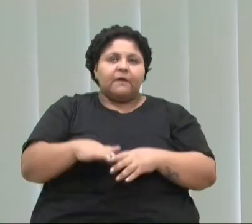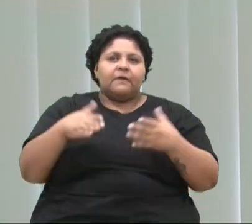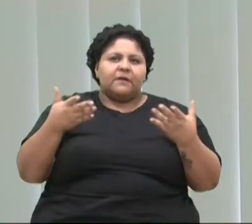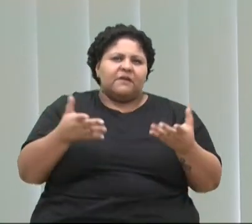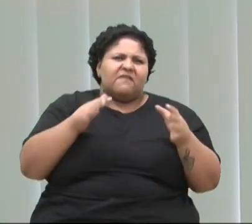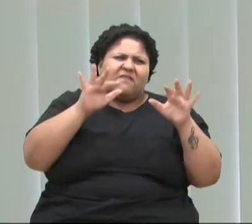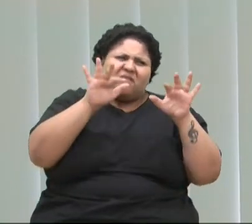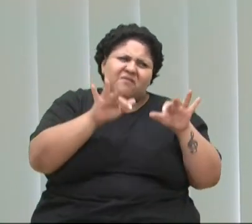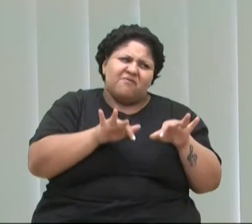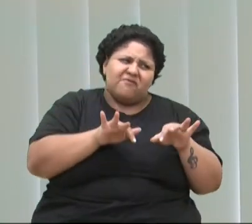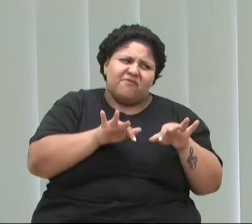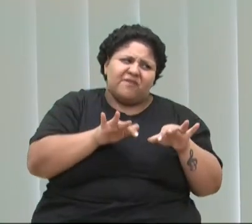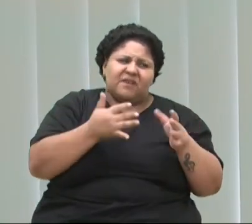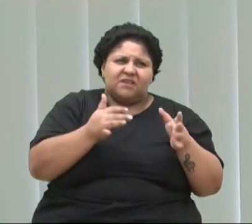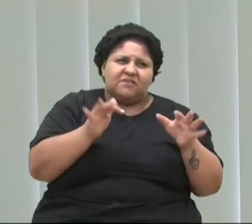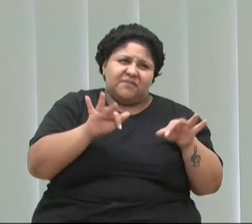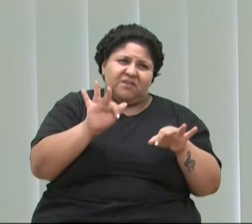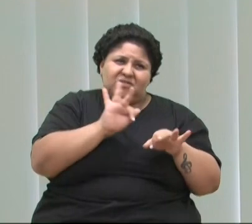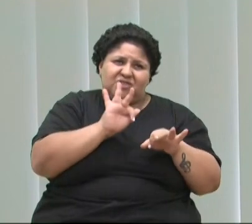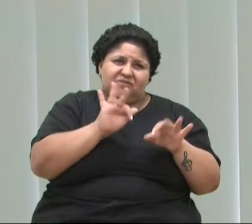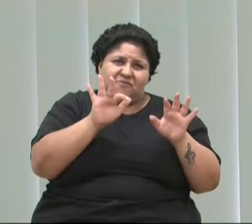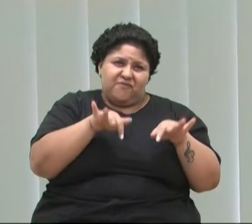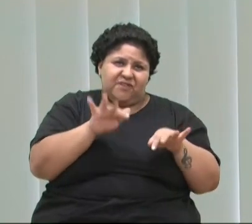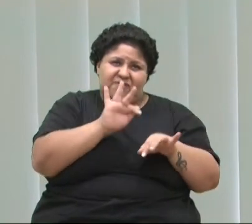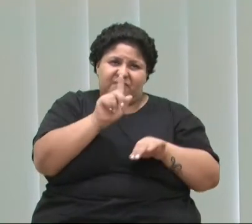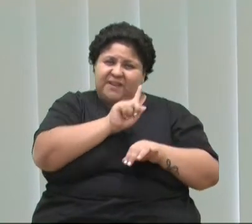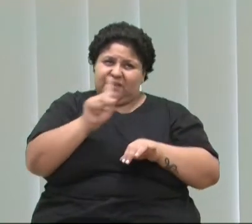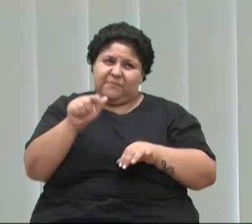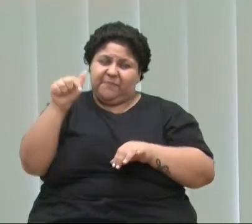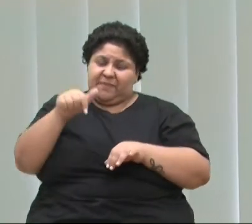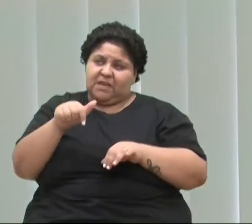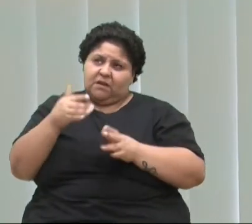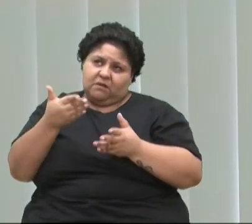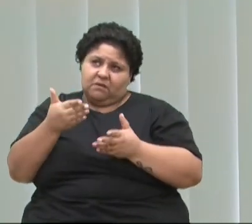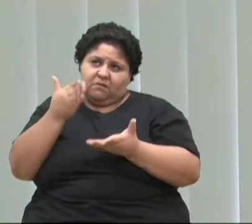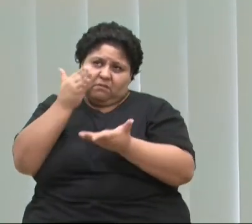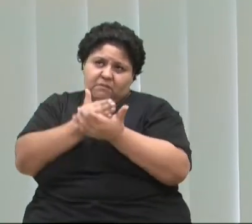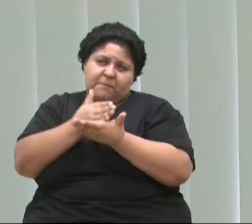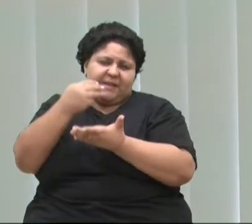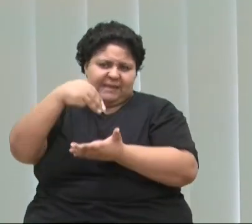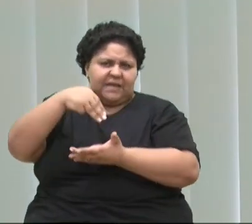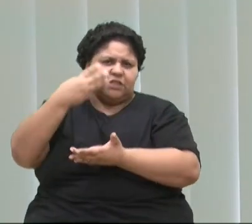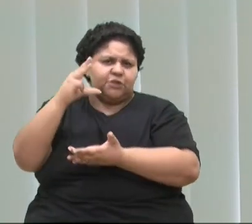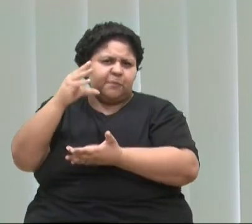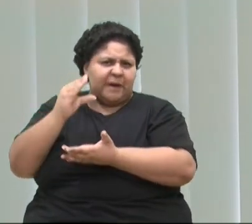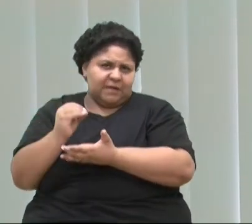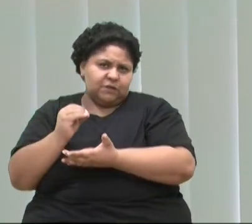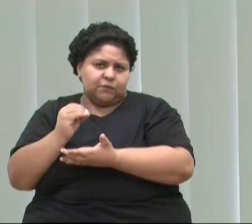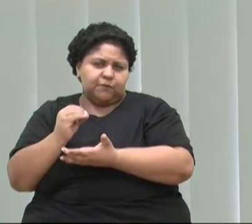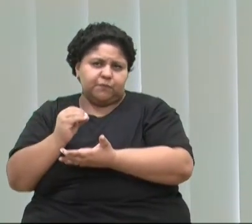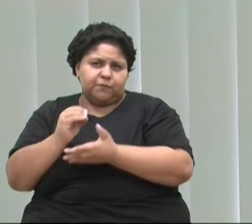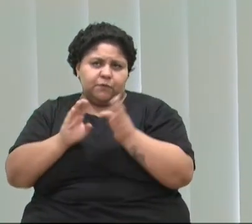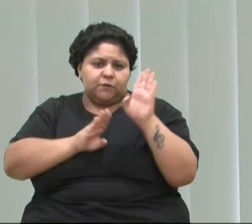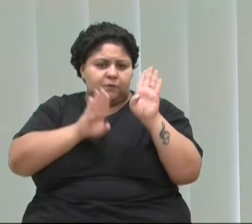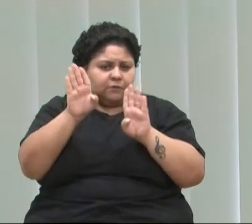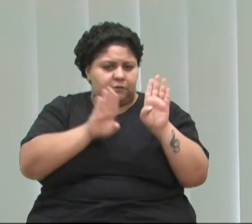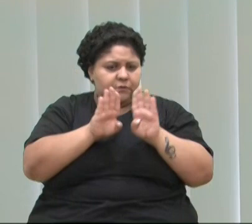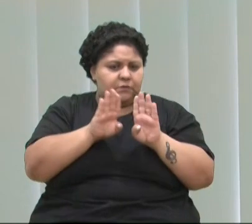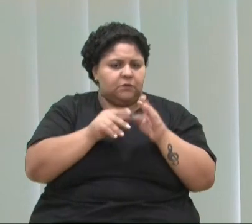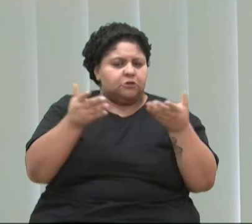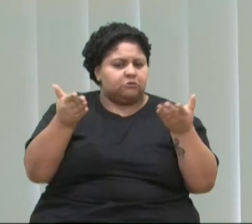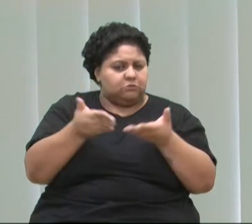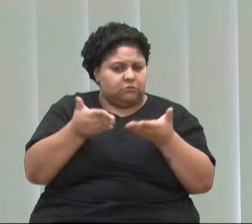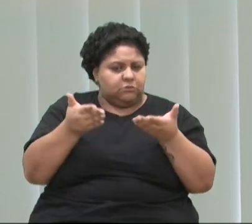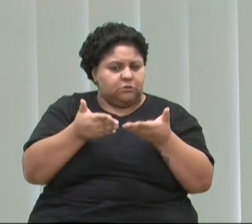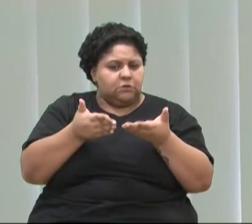final de fevereiro, não, já é semana que vem, nessa semana, mas, enfim, até metade ali de março, a licitação já deva estar